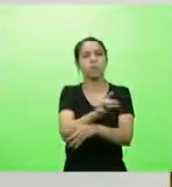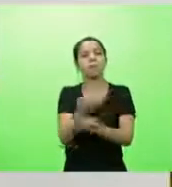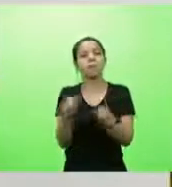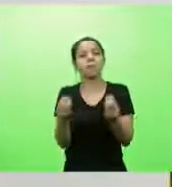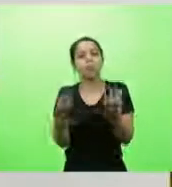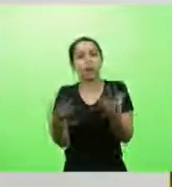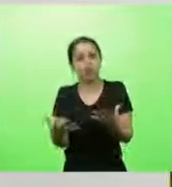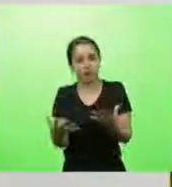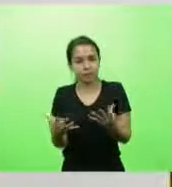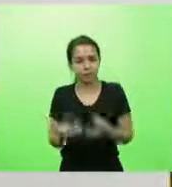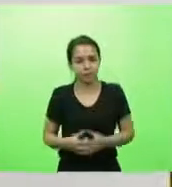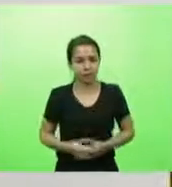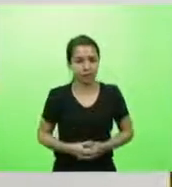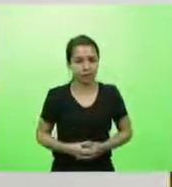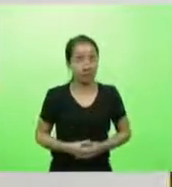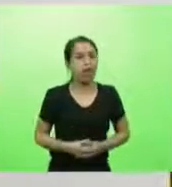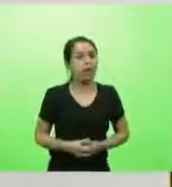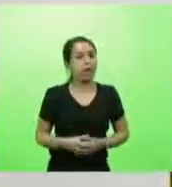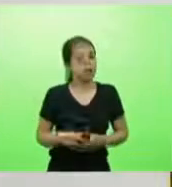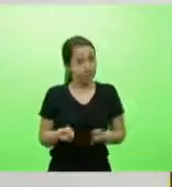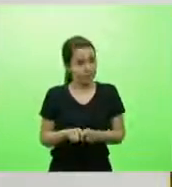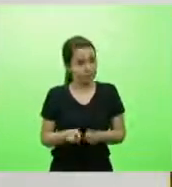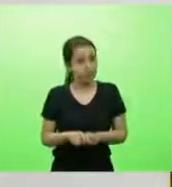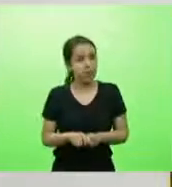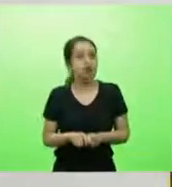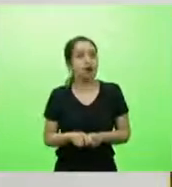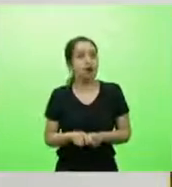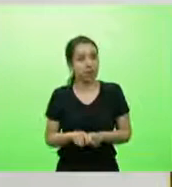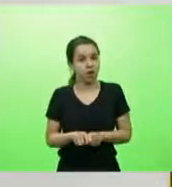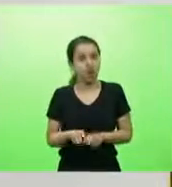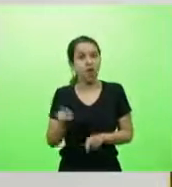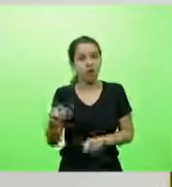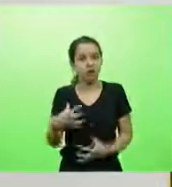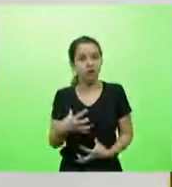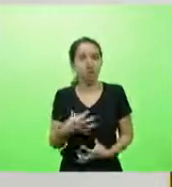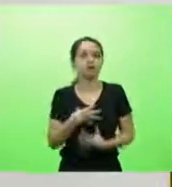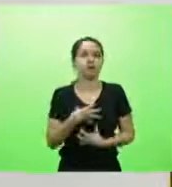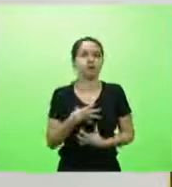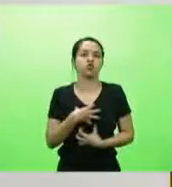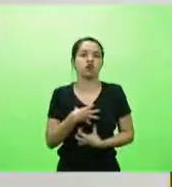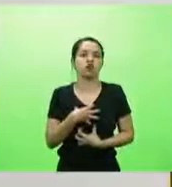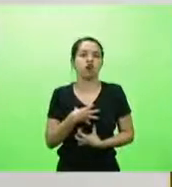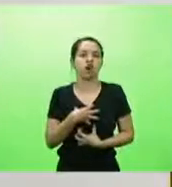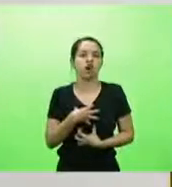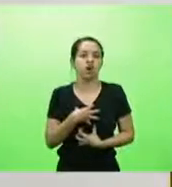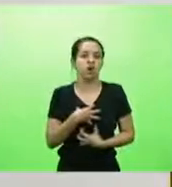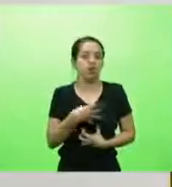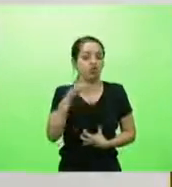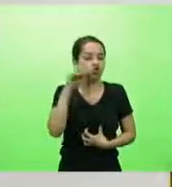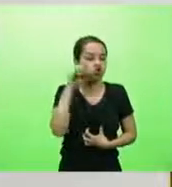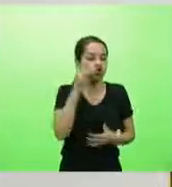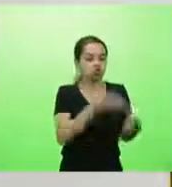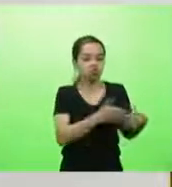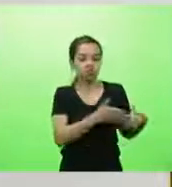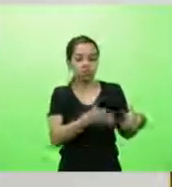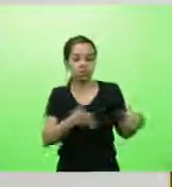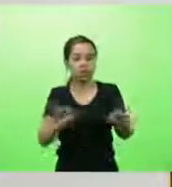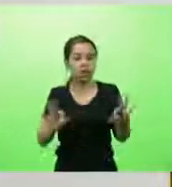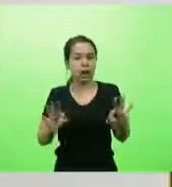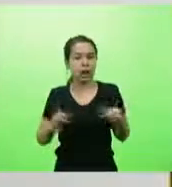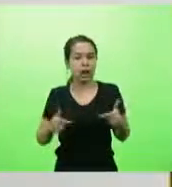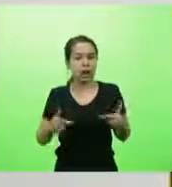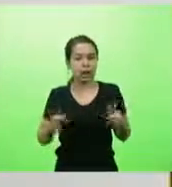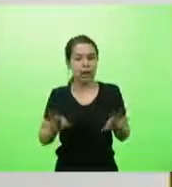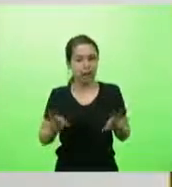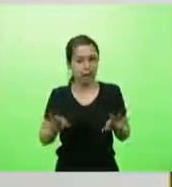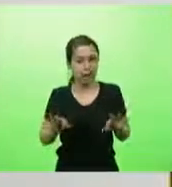que também seja pago e sentido na pele o que é ficar X dias sem trabalhar e depois chegar a